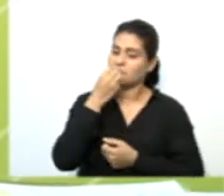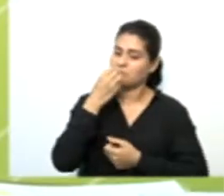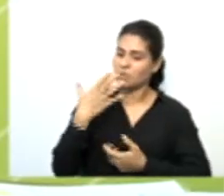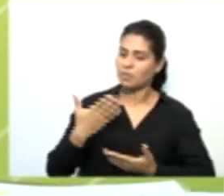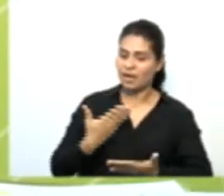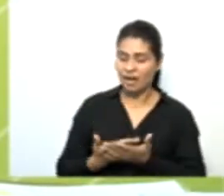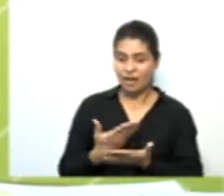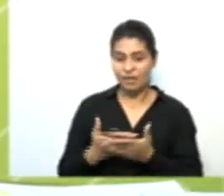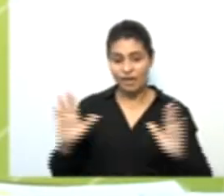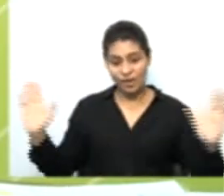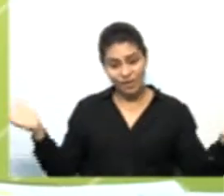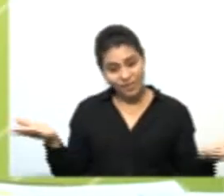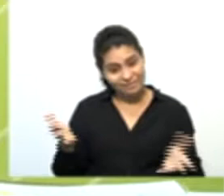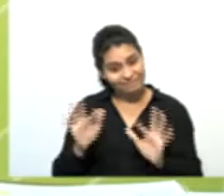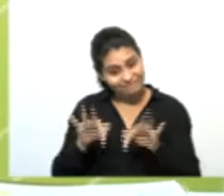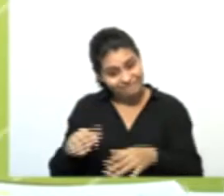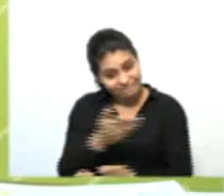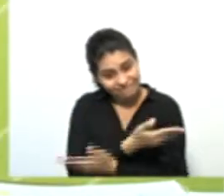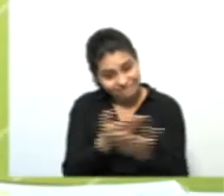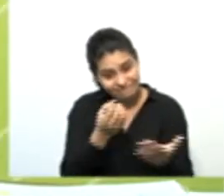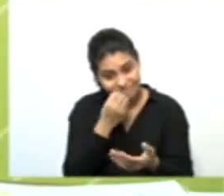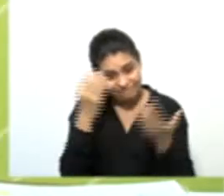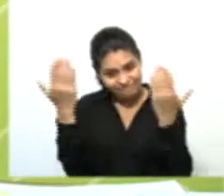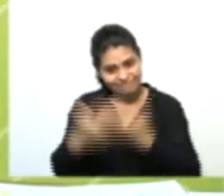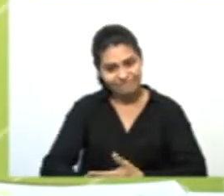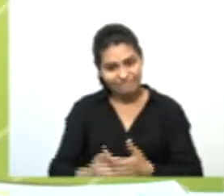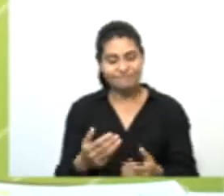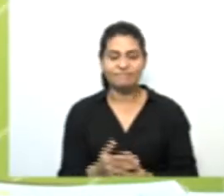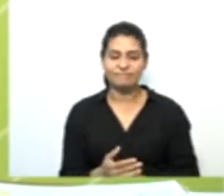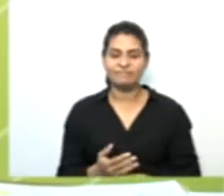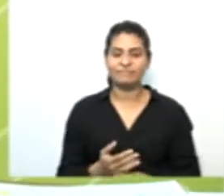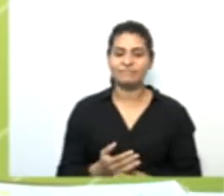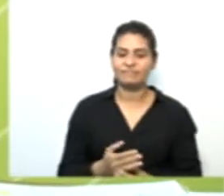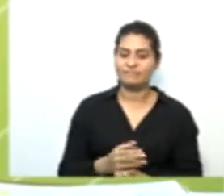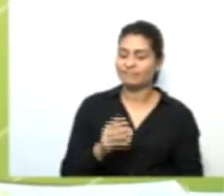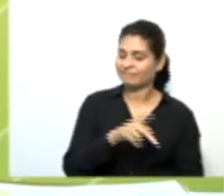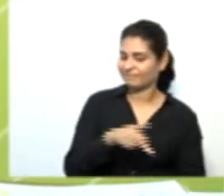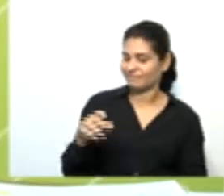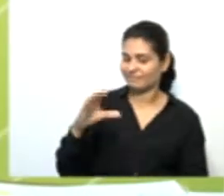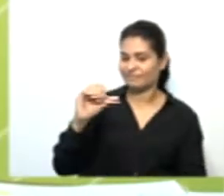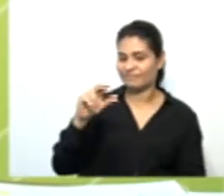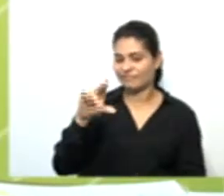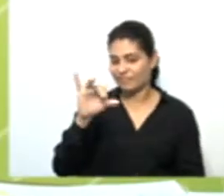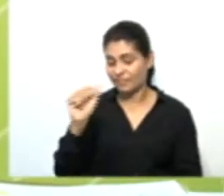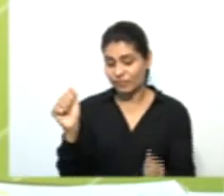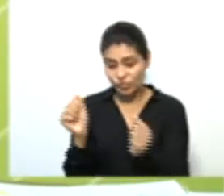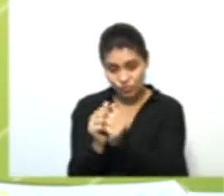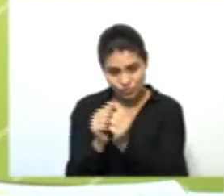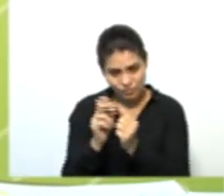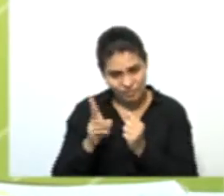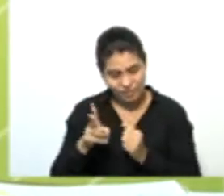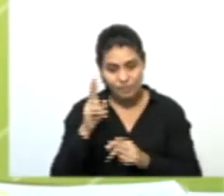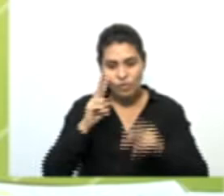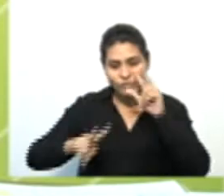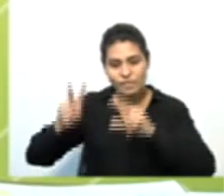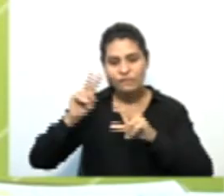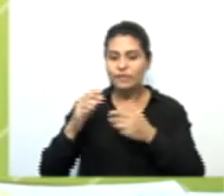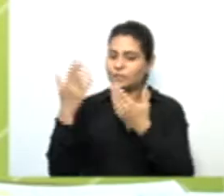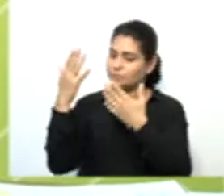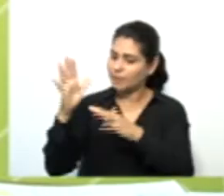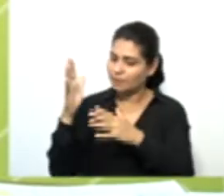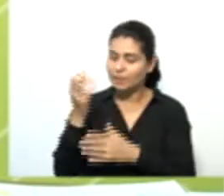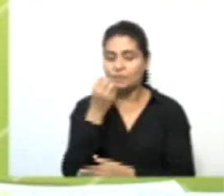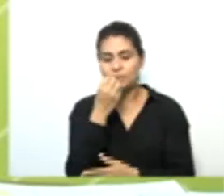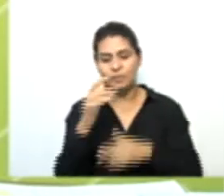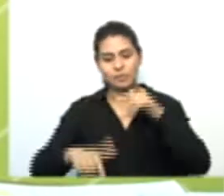Agora é com vocês, meninos. Boa prova. Professor Carlos Felipe também, que esteve acompanhando a professora Denise. Parabéns,